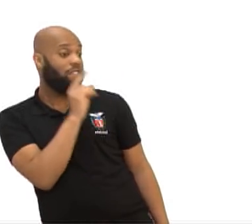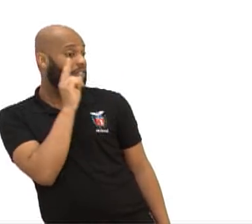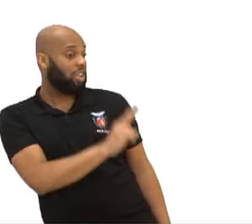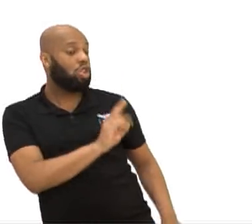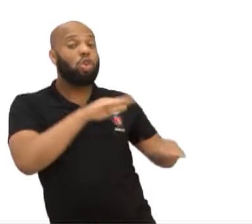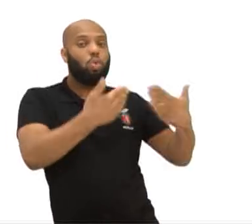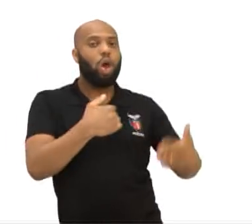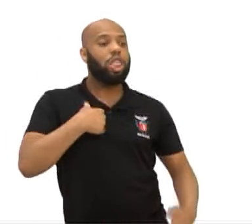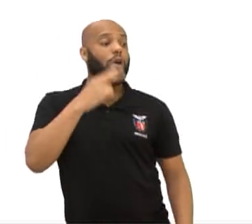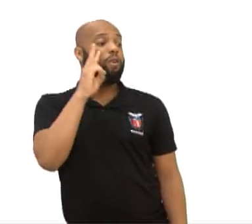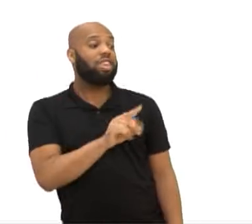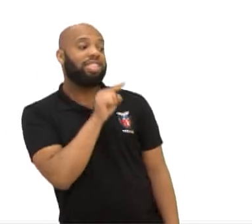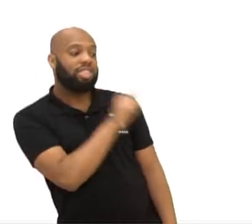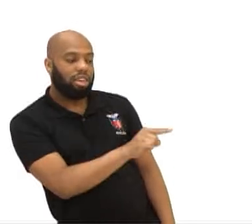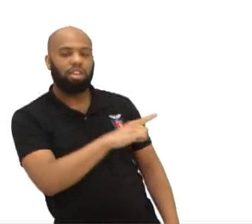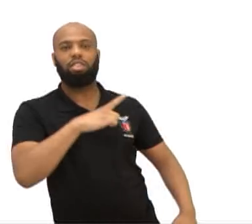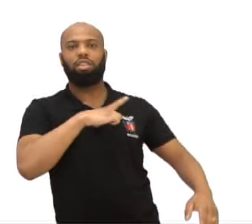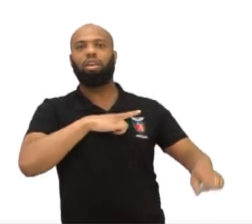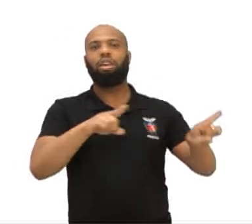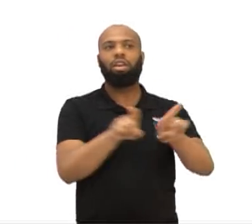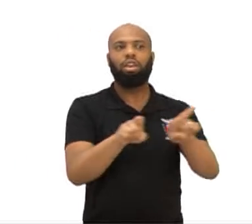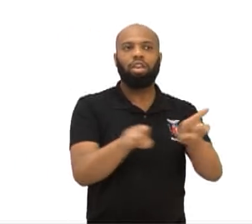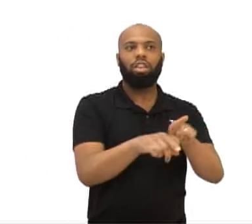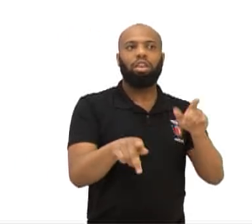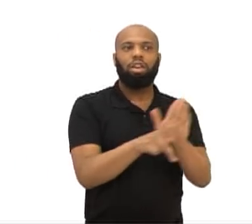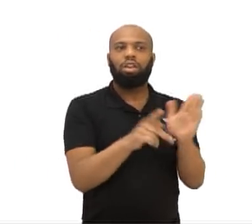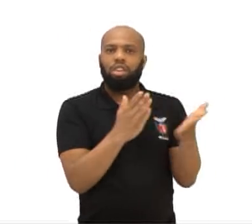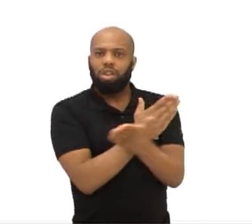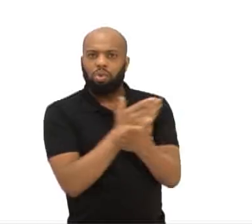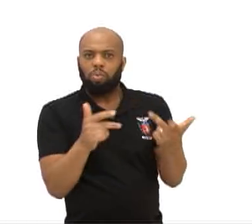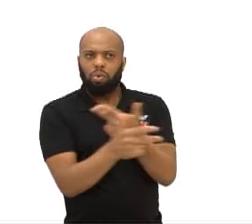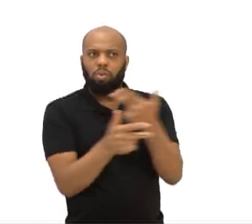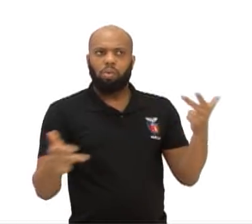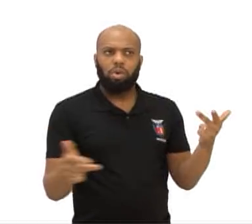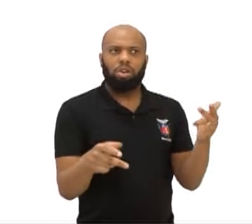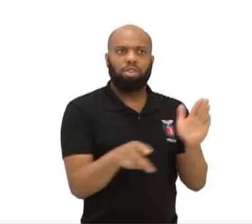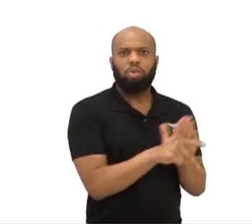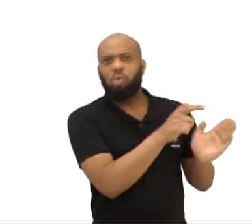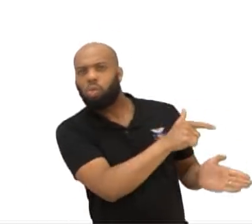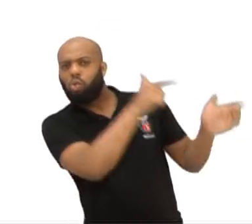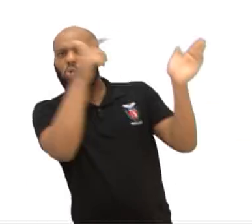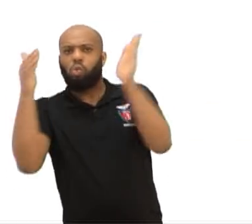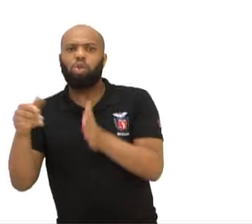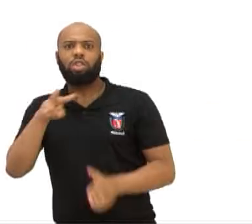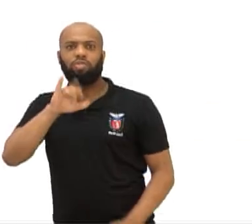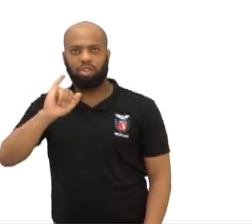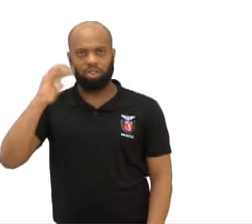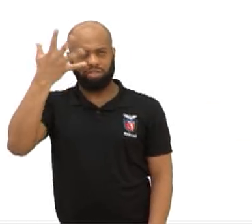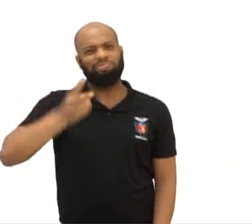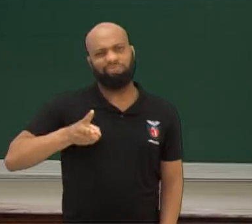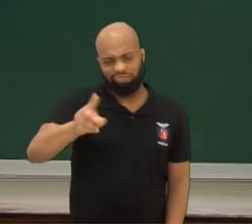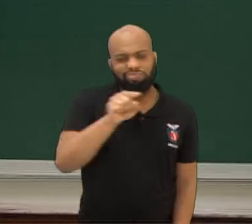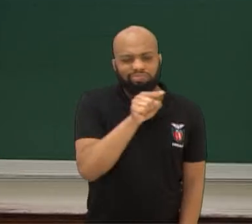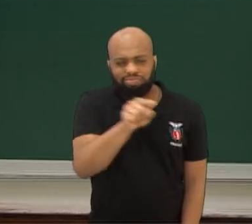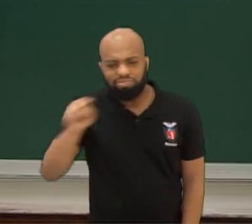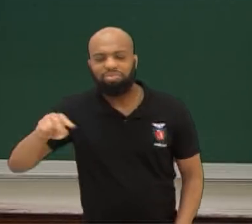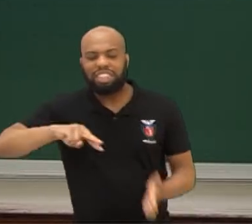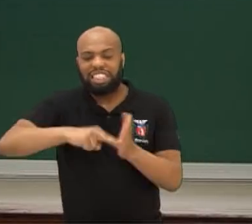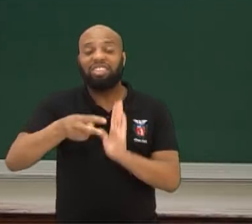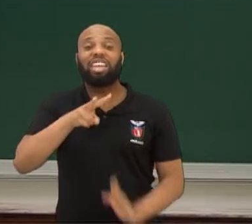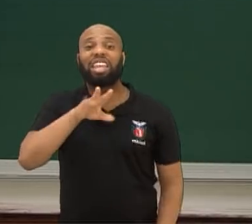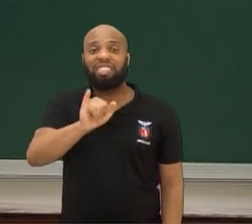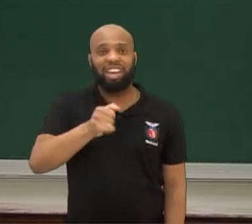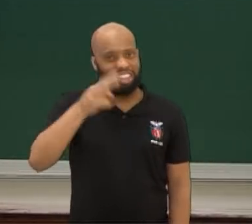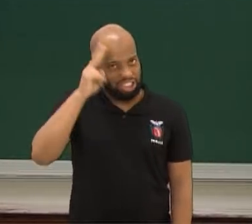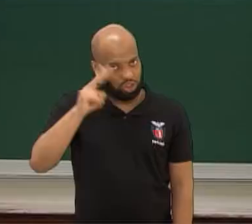o vi e se uma parte do caso remoto não desaguasse no outro posterior e por aí segue, tem reticências dizendo que